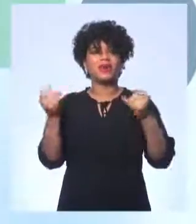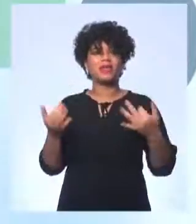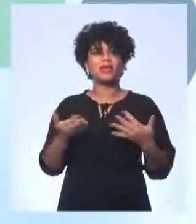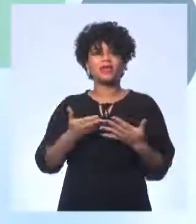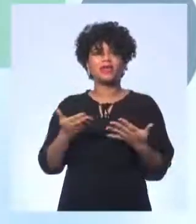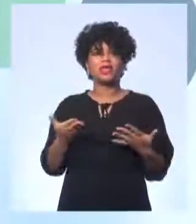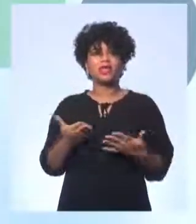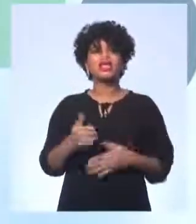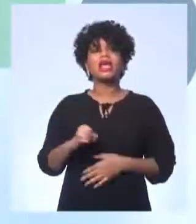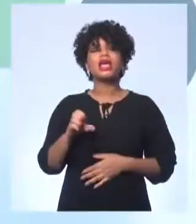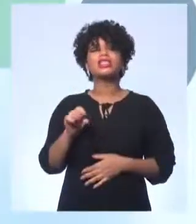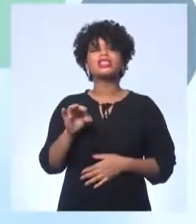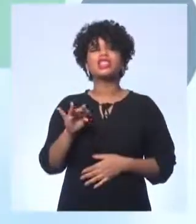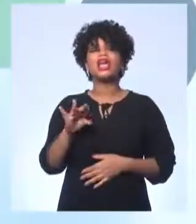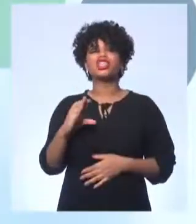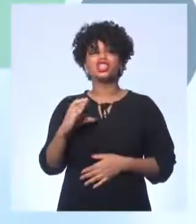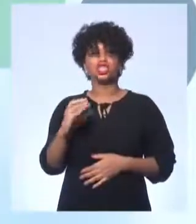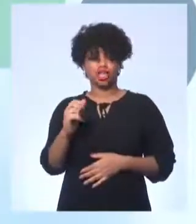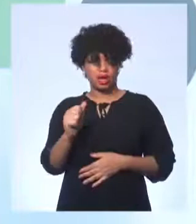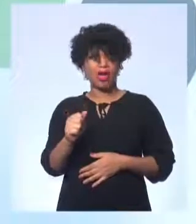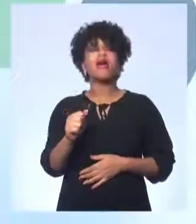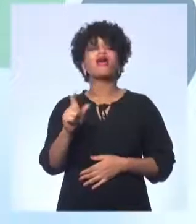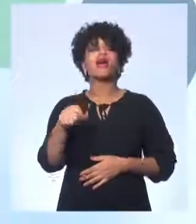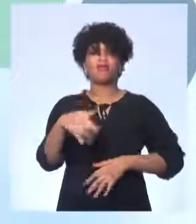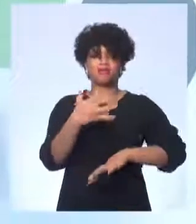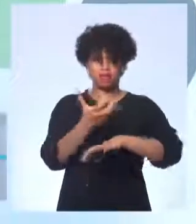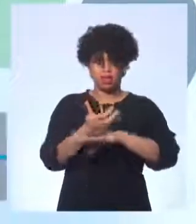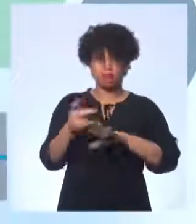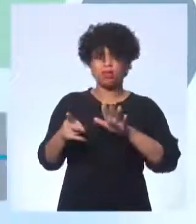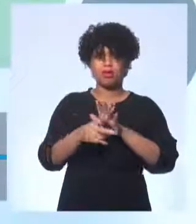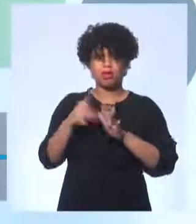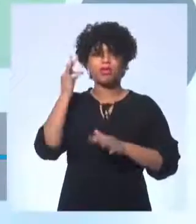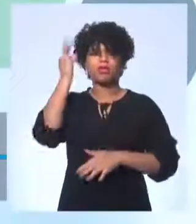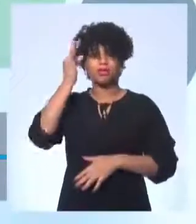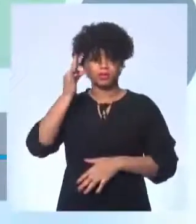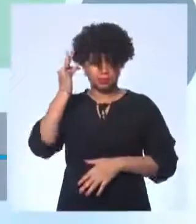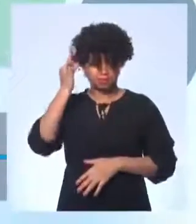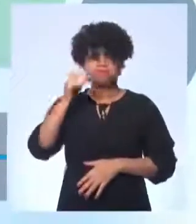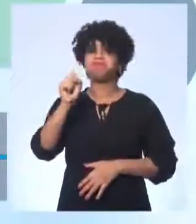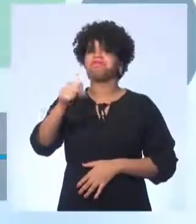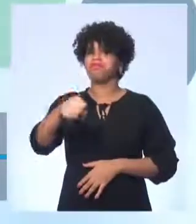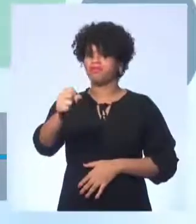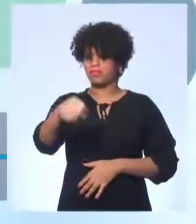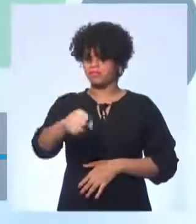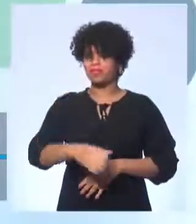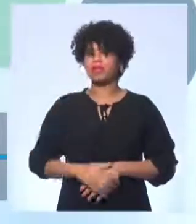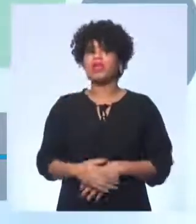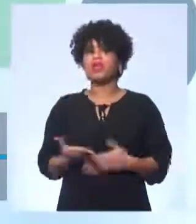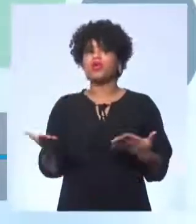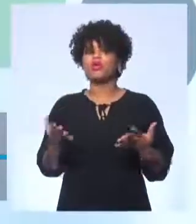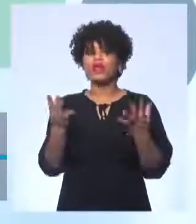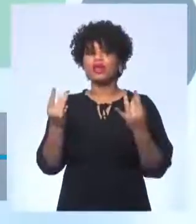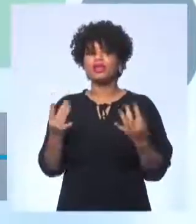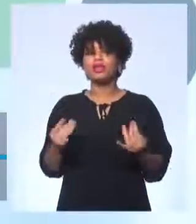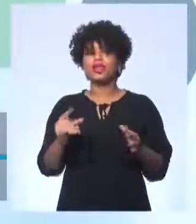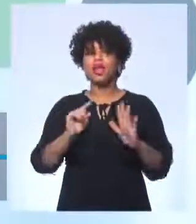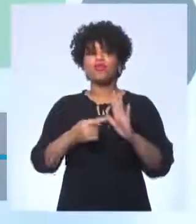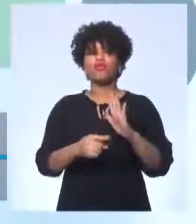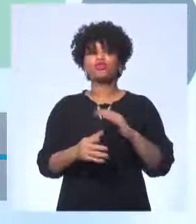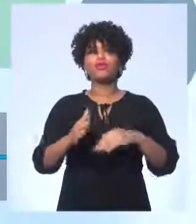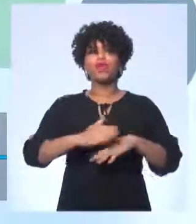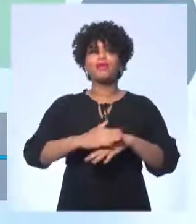é uma disciplina filosófica, inclusive, a gente vai falar um pouquinho disso. Agora a gente vai entrar mais ao fundo da questão